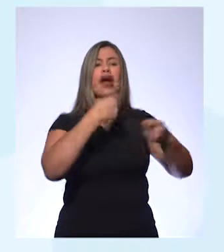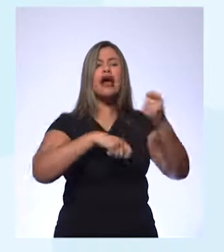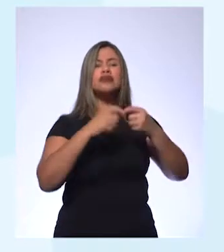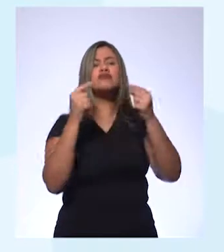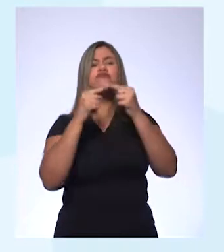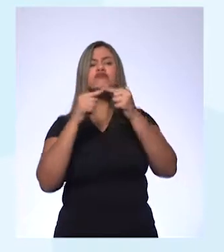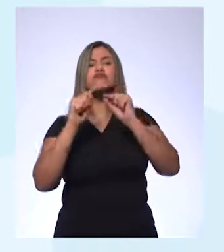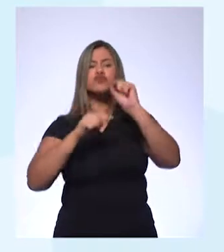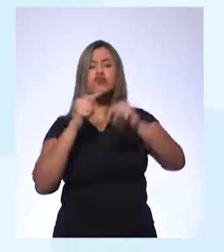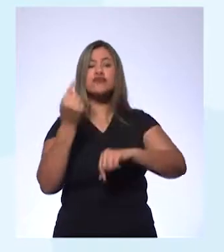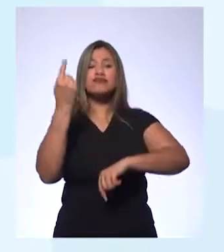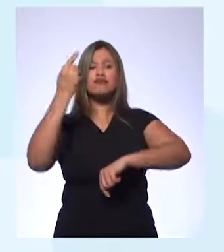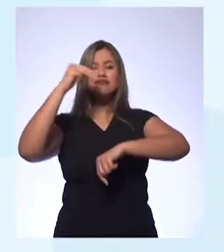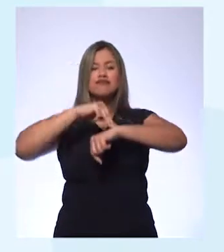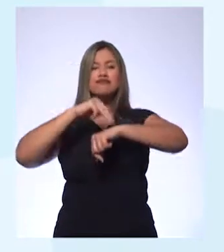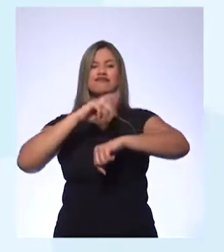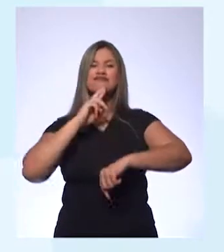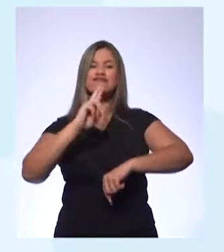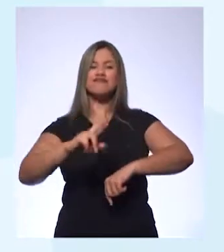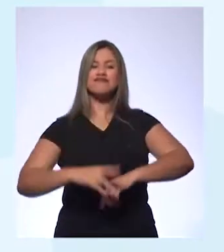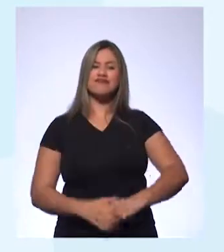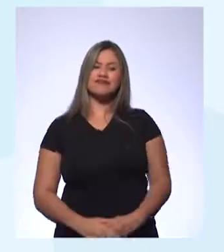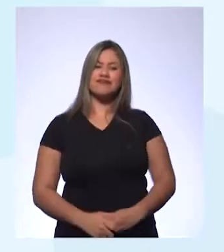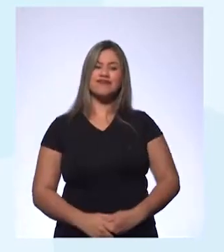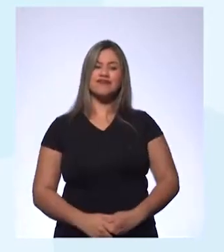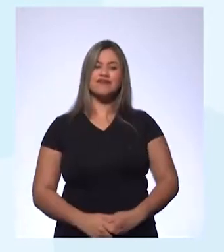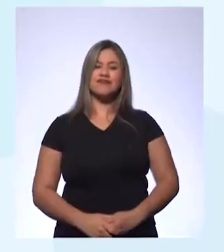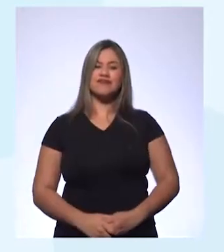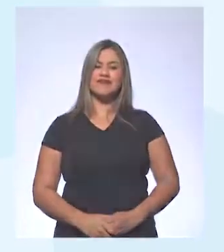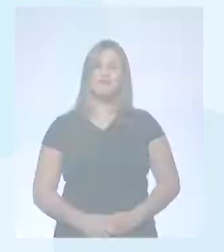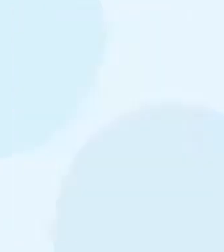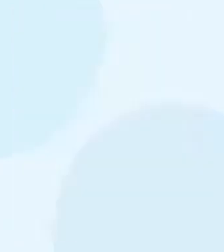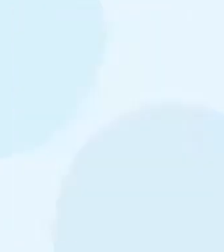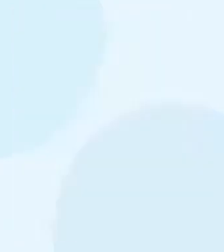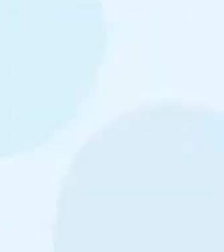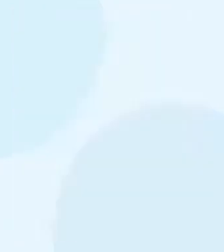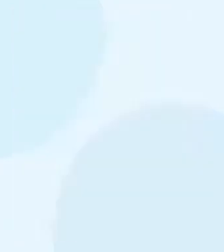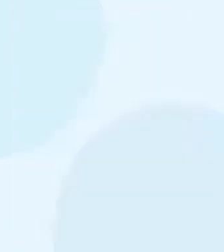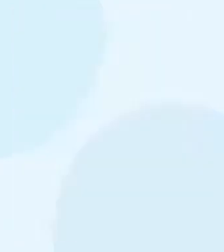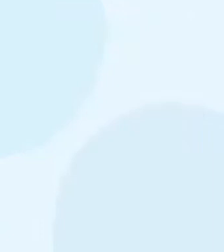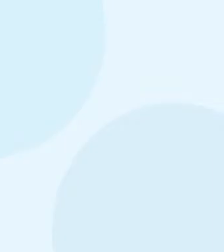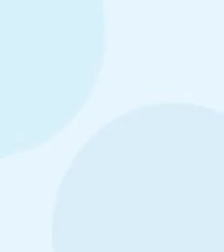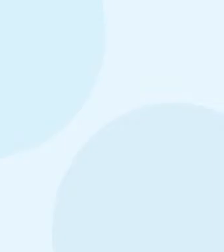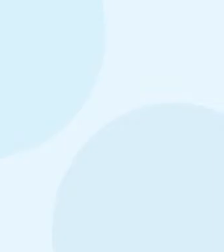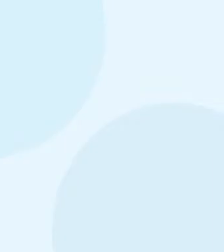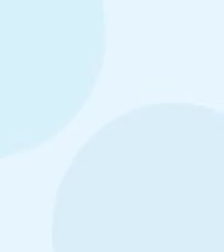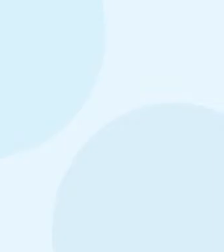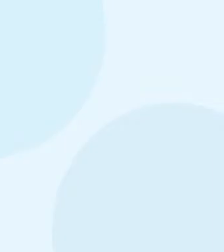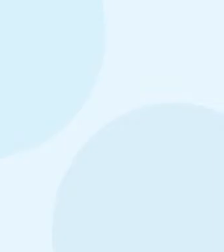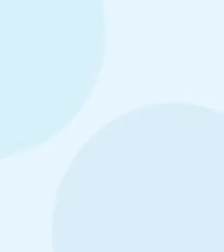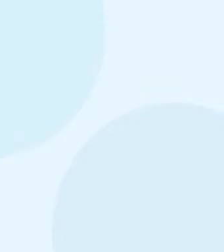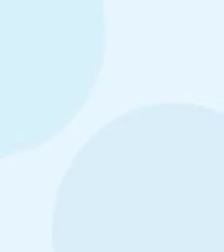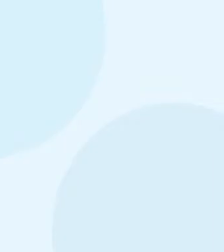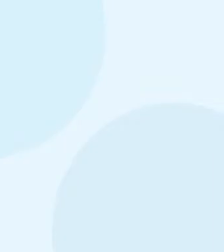darei um minuto para que vocês respondam E aí